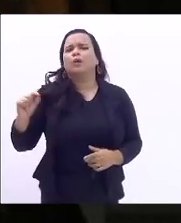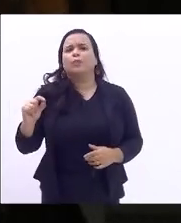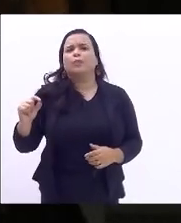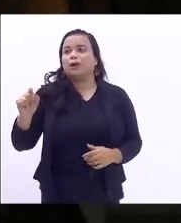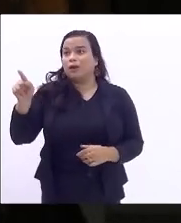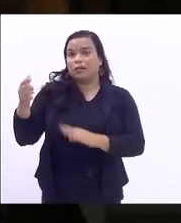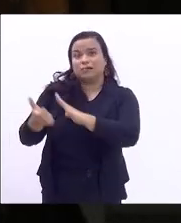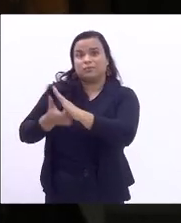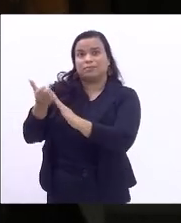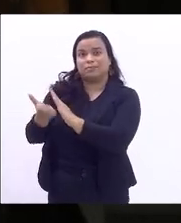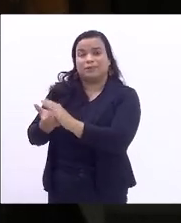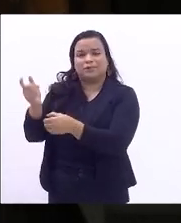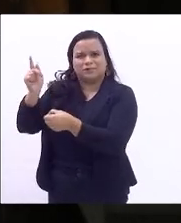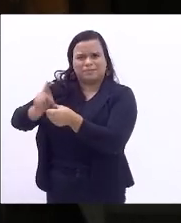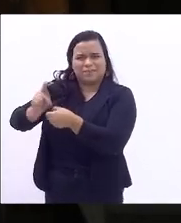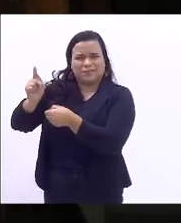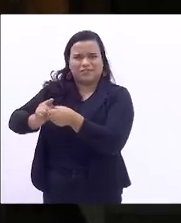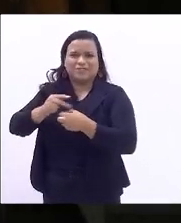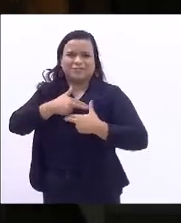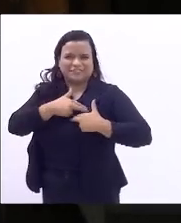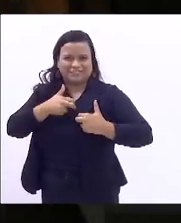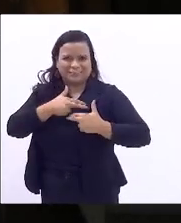Petrobras continua